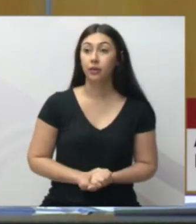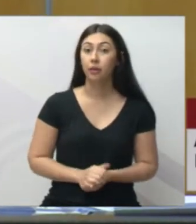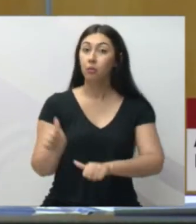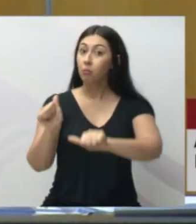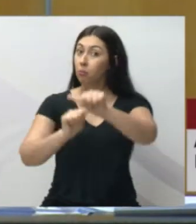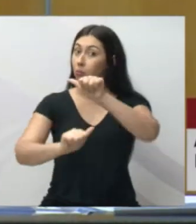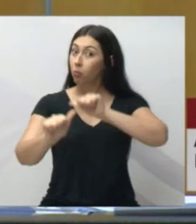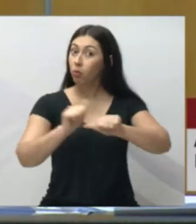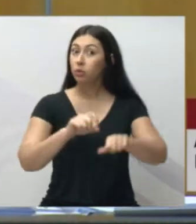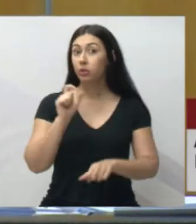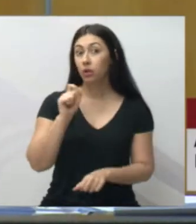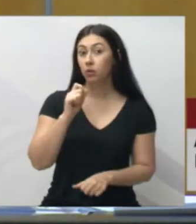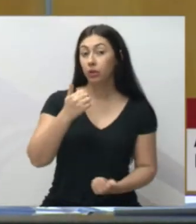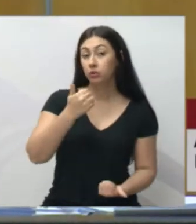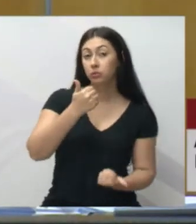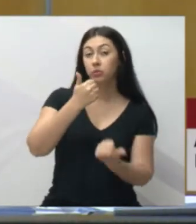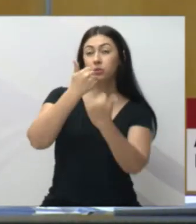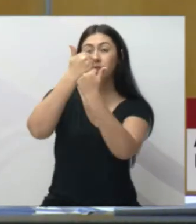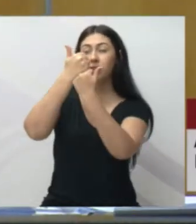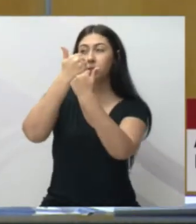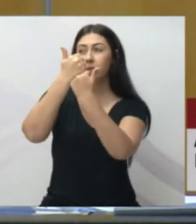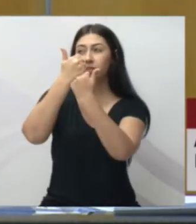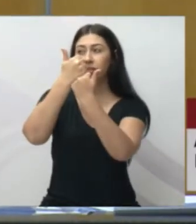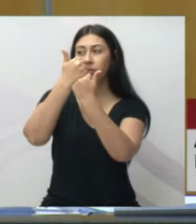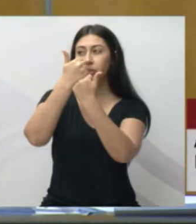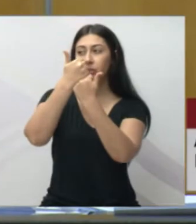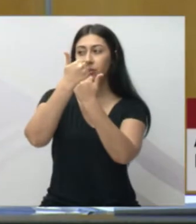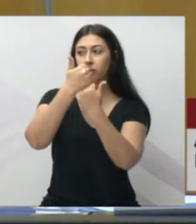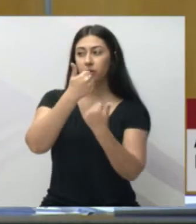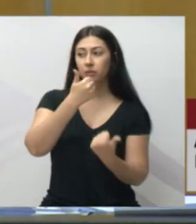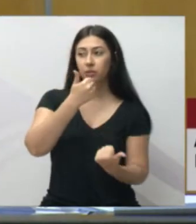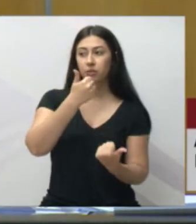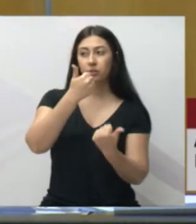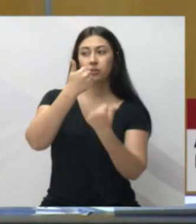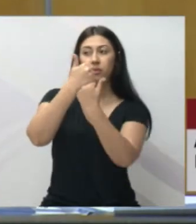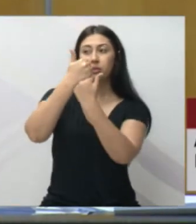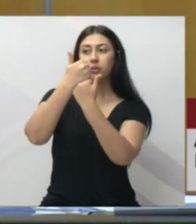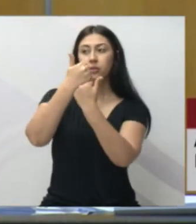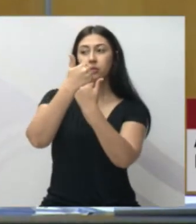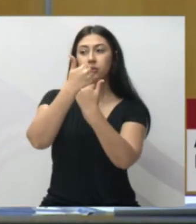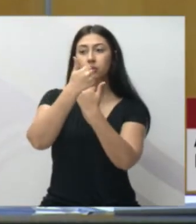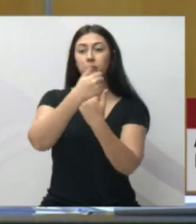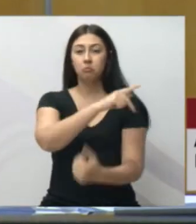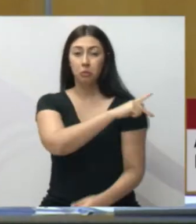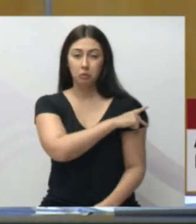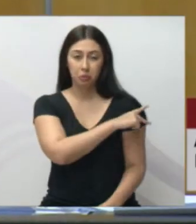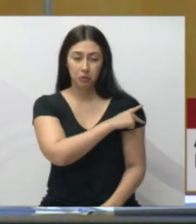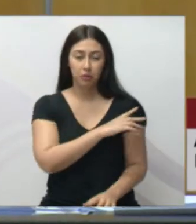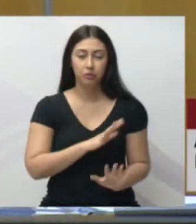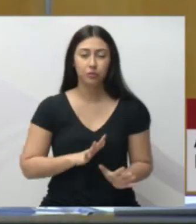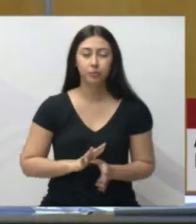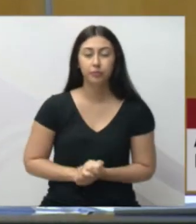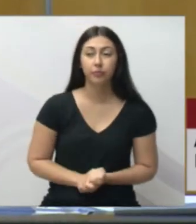que é a questão da substituição dos cargos de diretoria. O projeto continua em discussão.